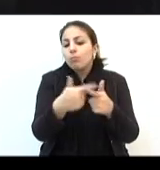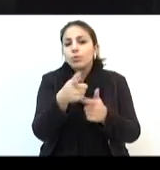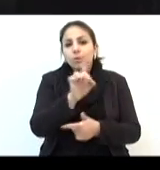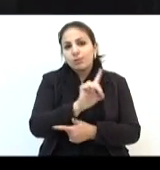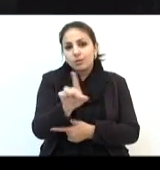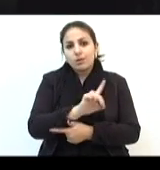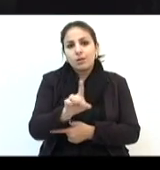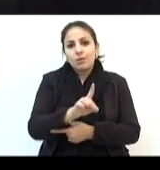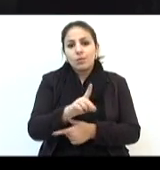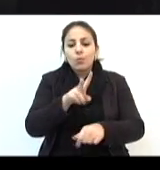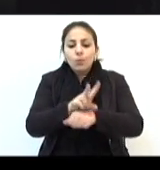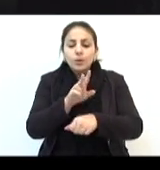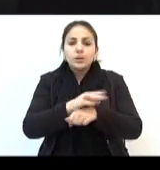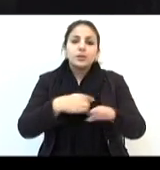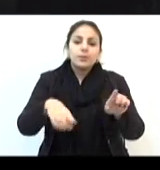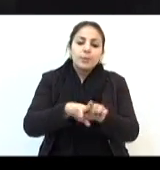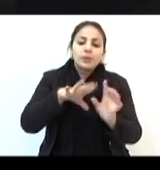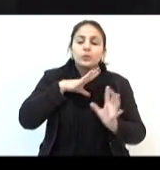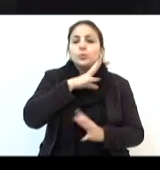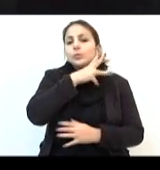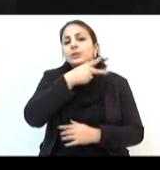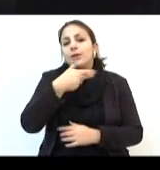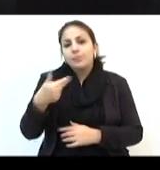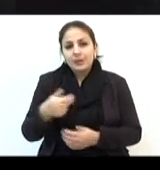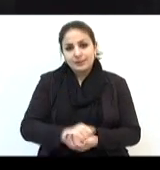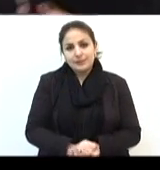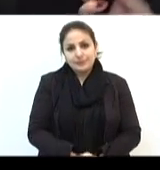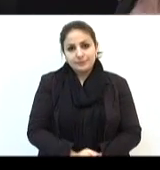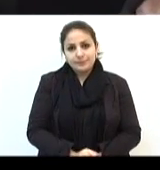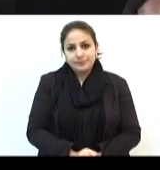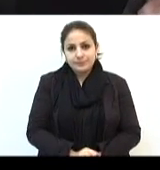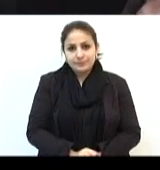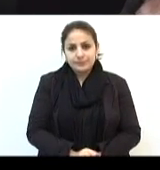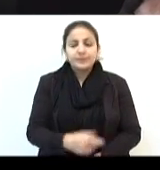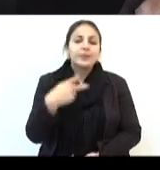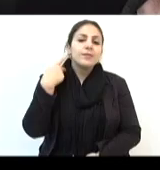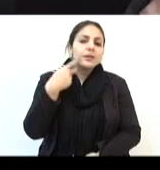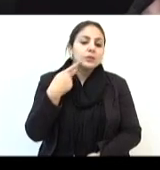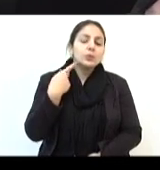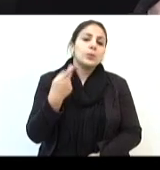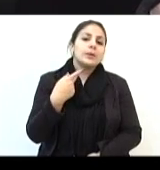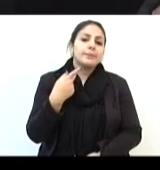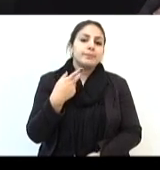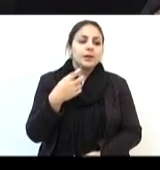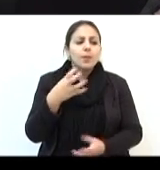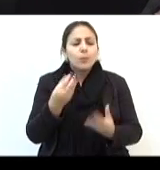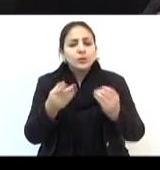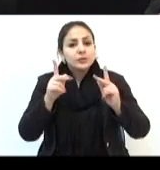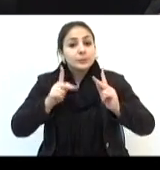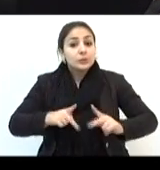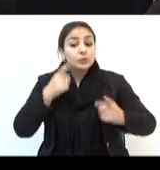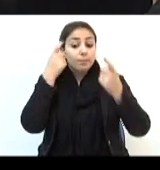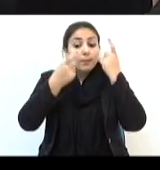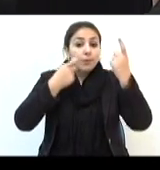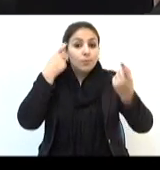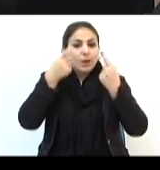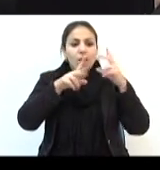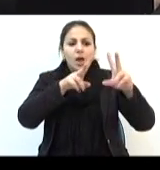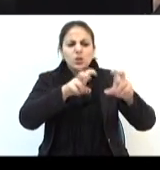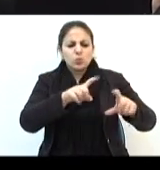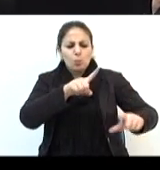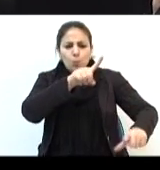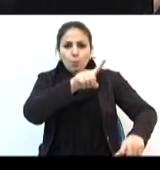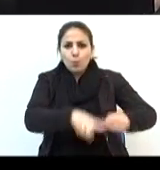não também tratar dos animais, né? Vereadora Cláudia, algumas pessoas estão preocupadas com a questão